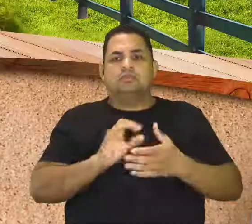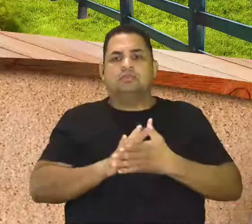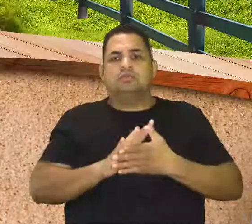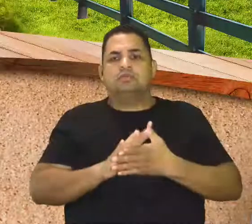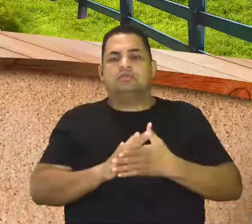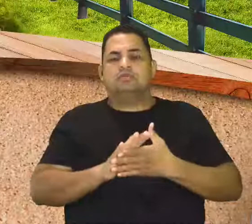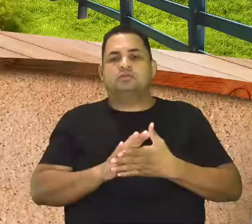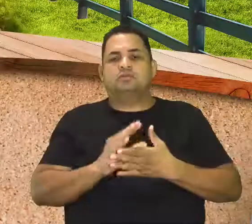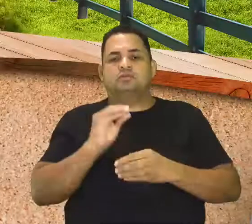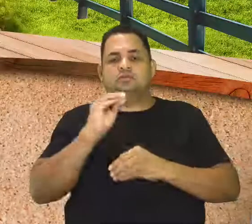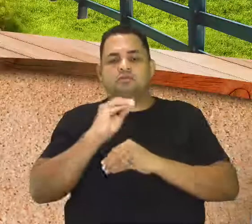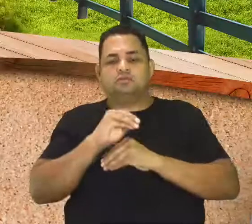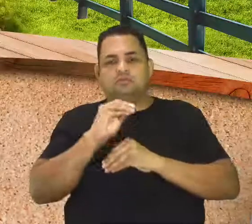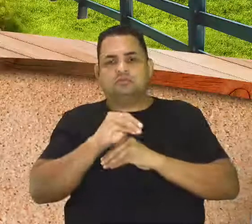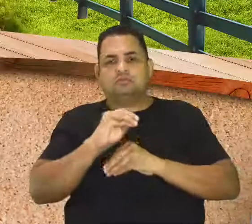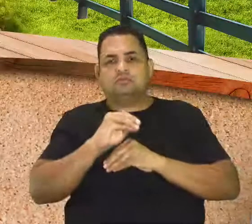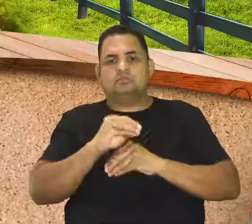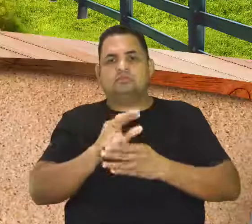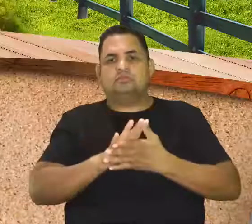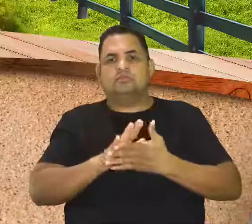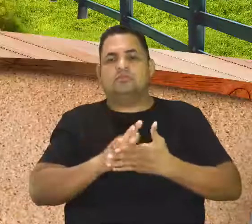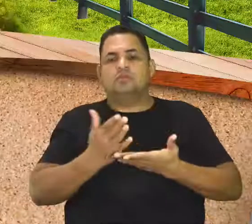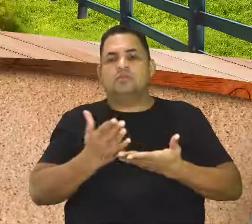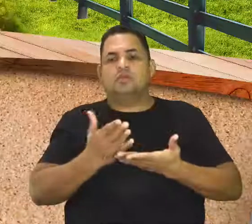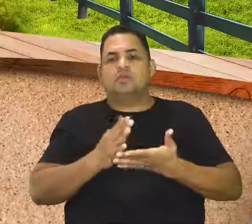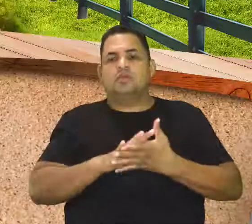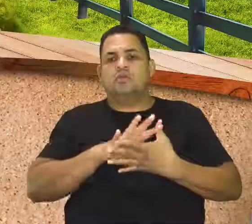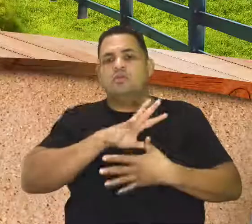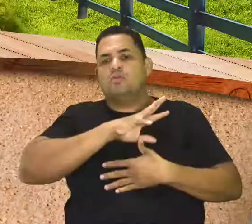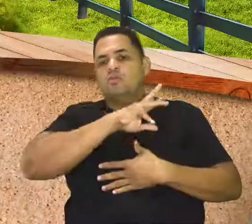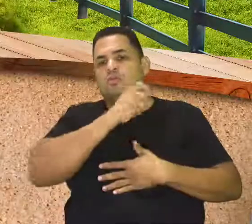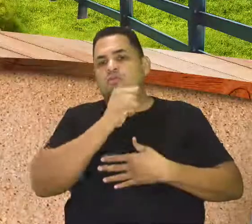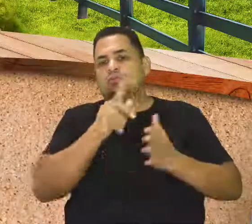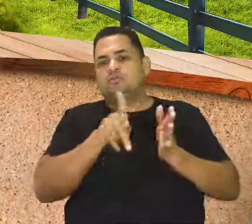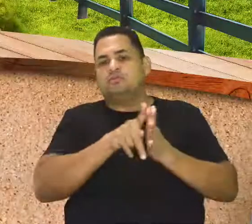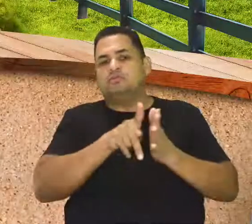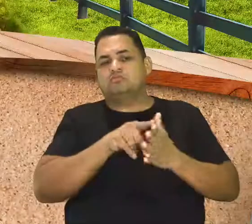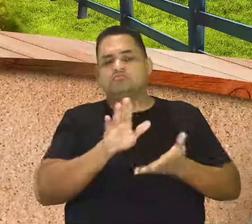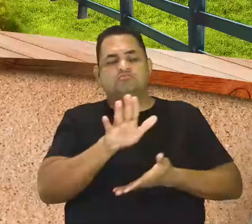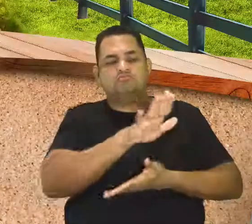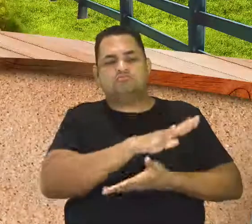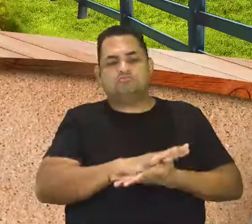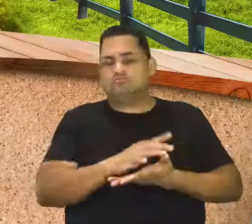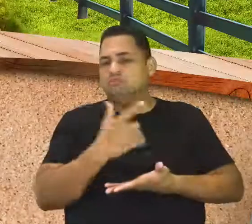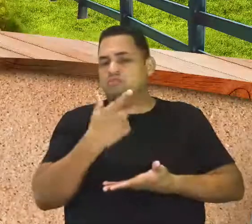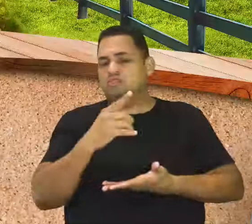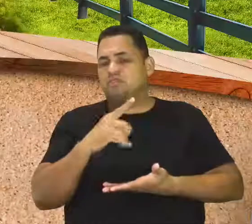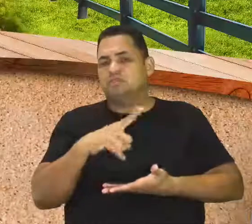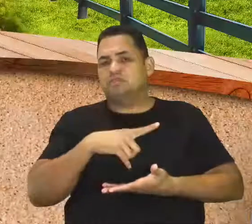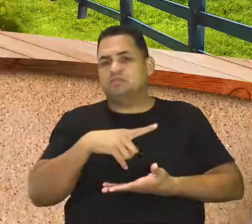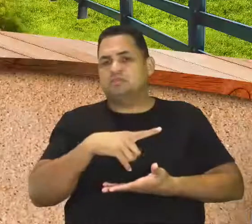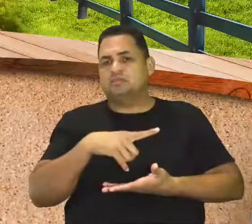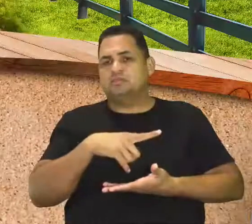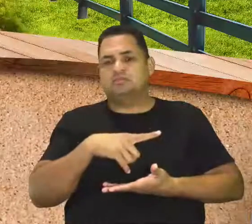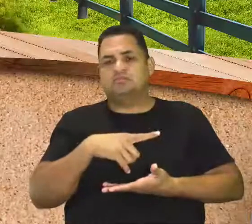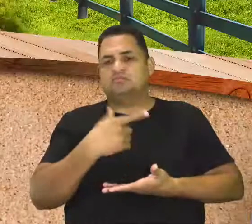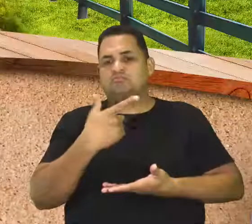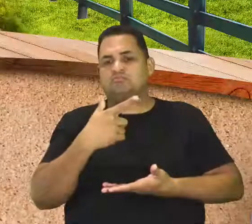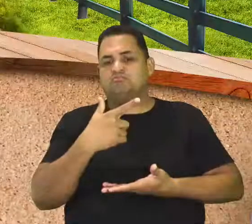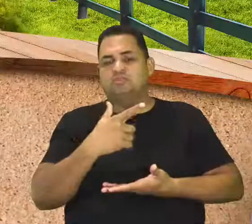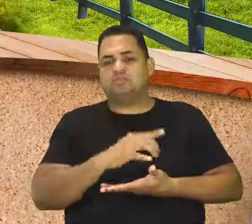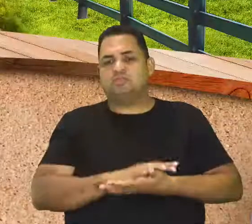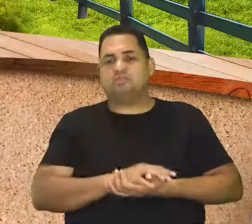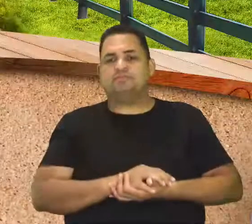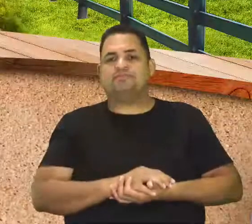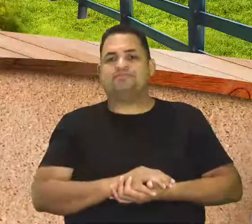criação que os animais silvestres não apresentam. Tudo isso tem que ser levado em consideração para a minha tomada